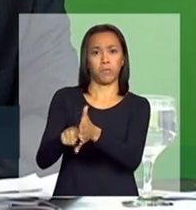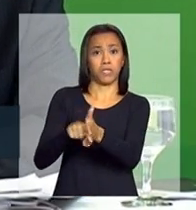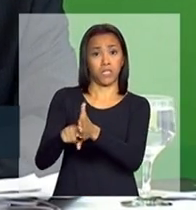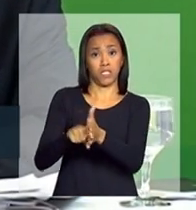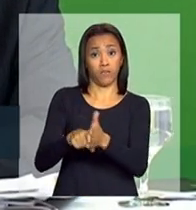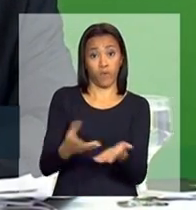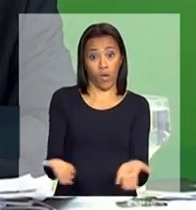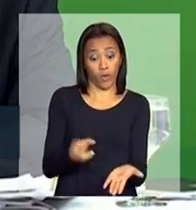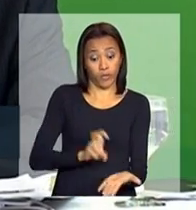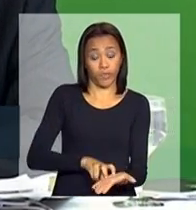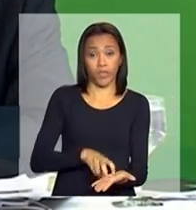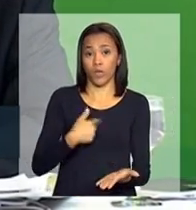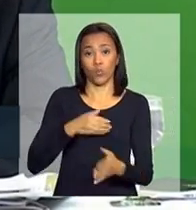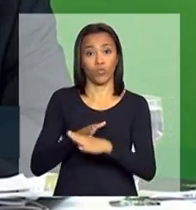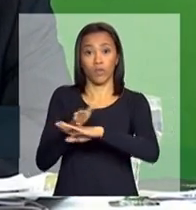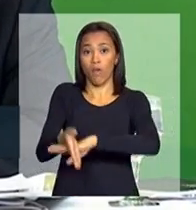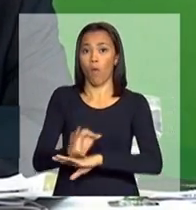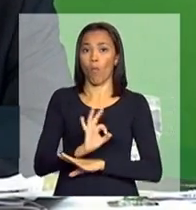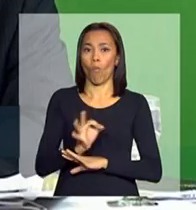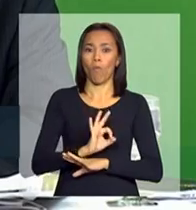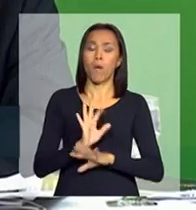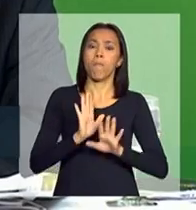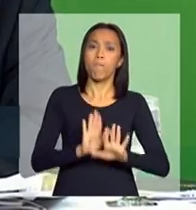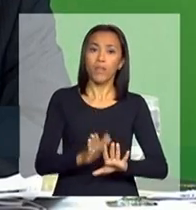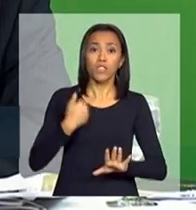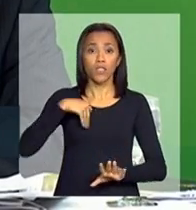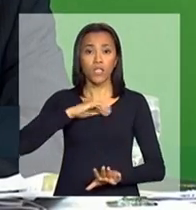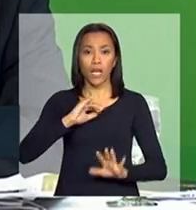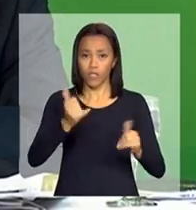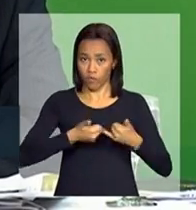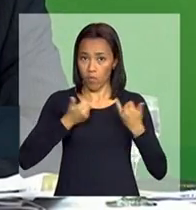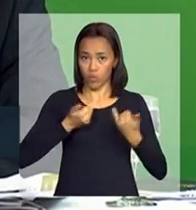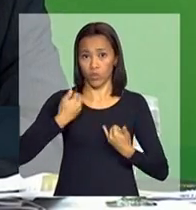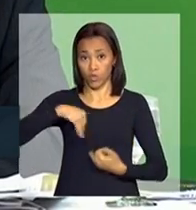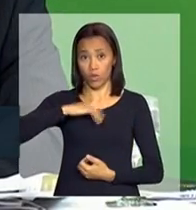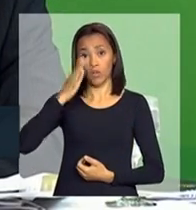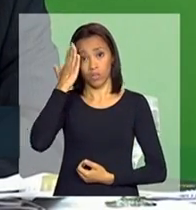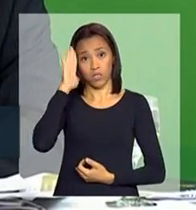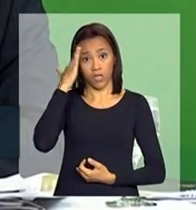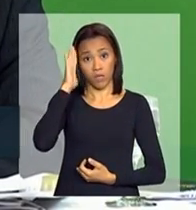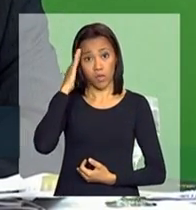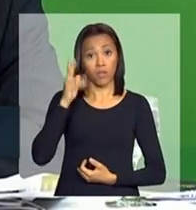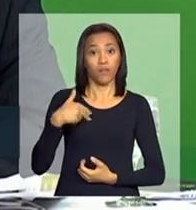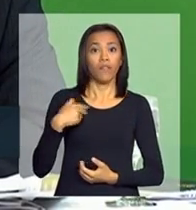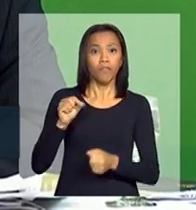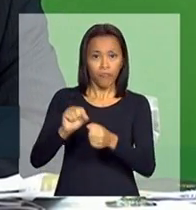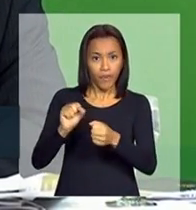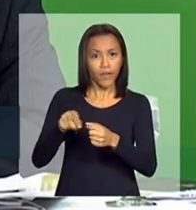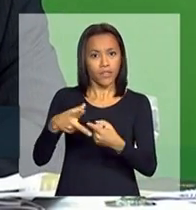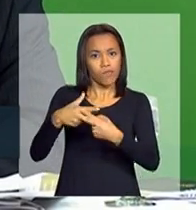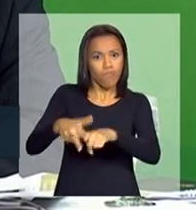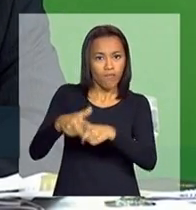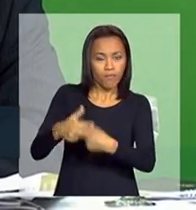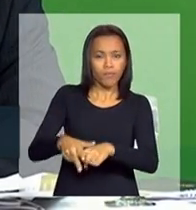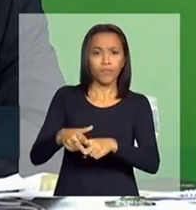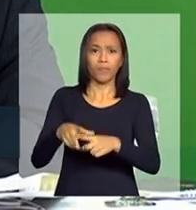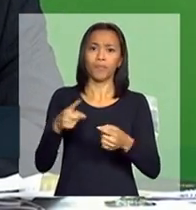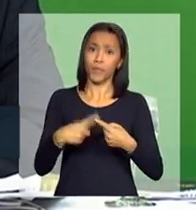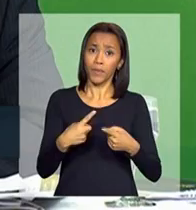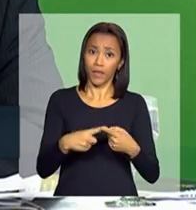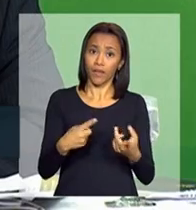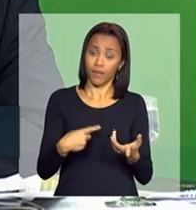manhã não tive acesso mas ele pelo que nós soubemos fez um exercício corrigindo estas distorções O que é muito